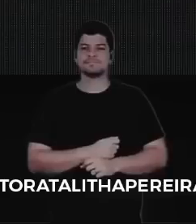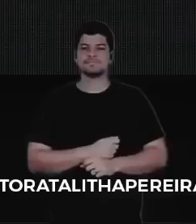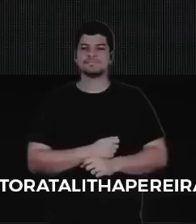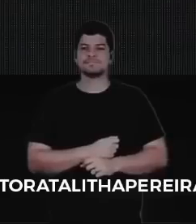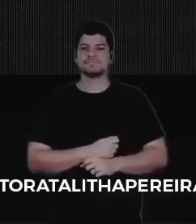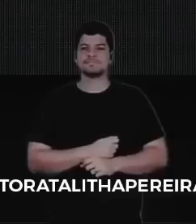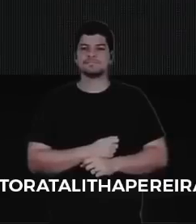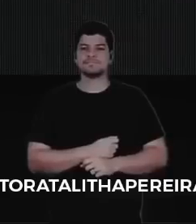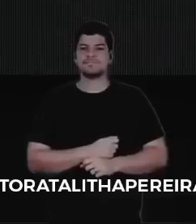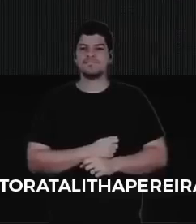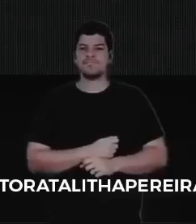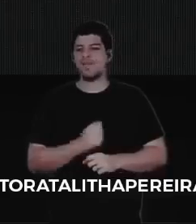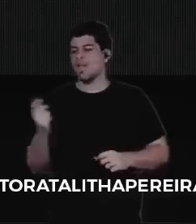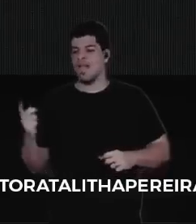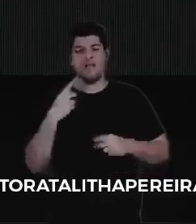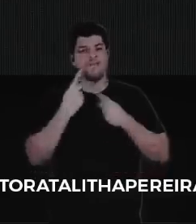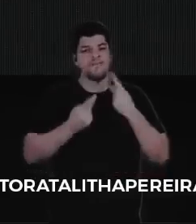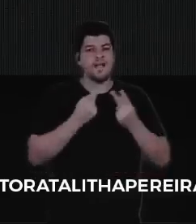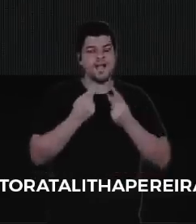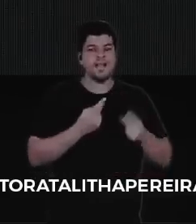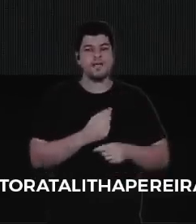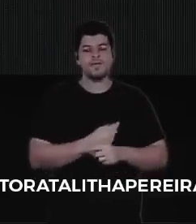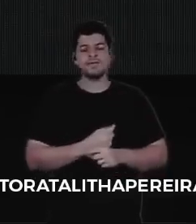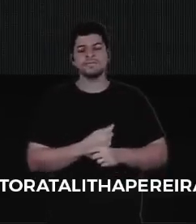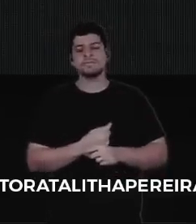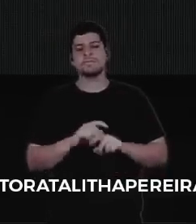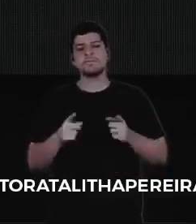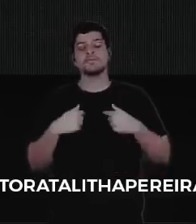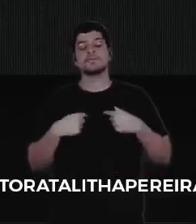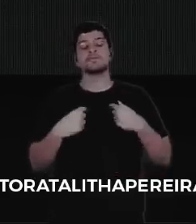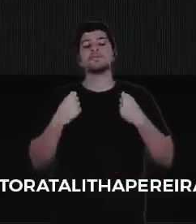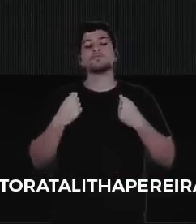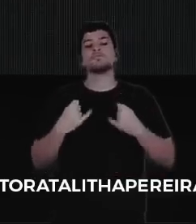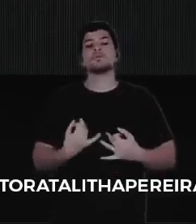Aquelas palavras, eu posso dizer uma coisa para você: